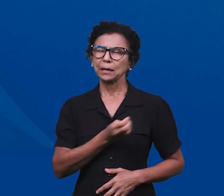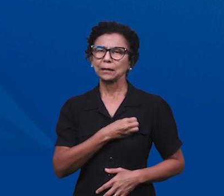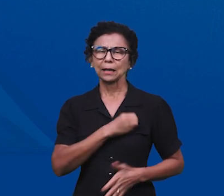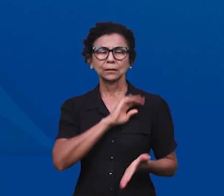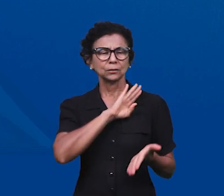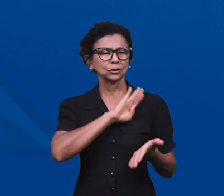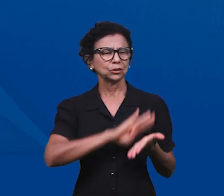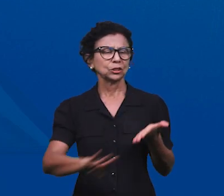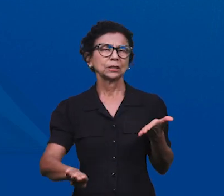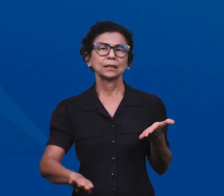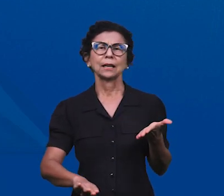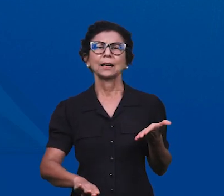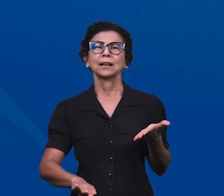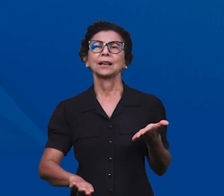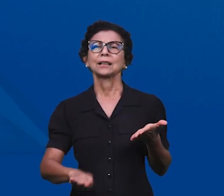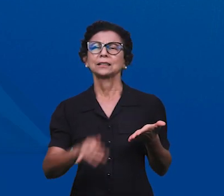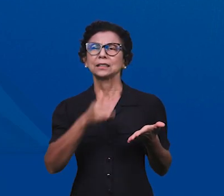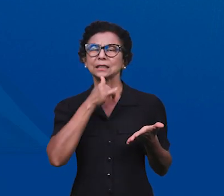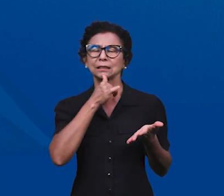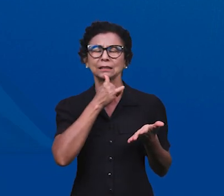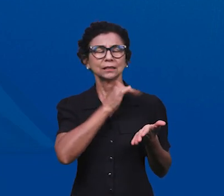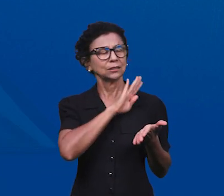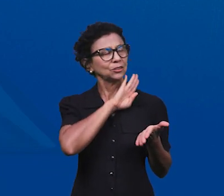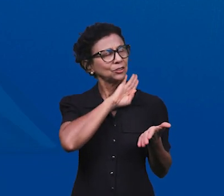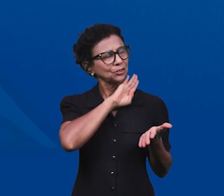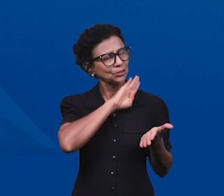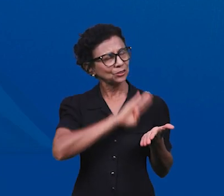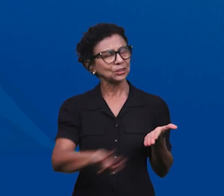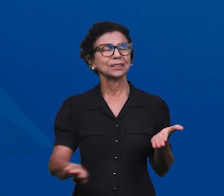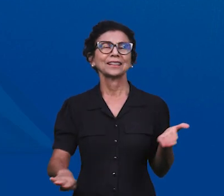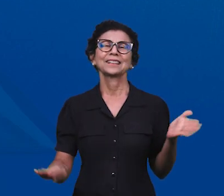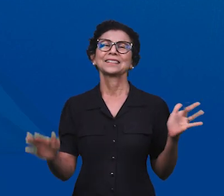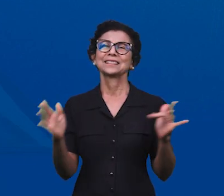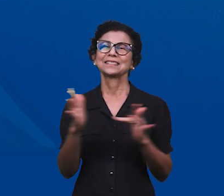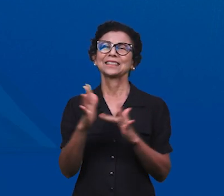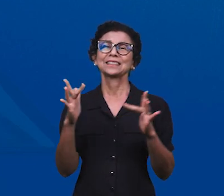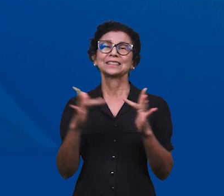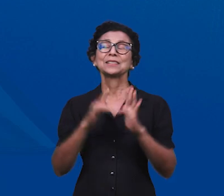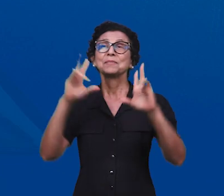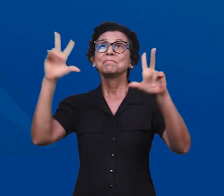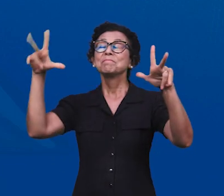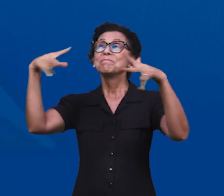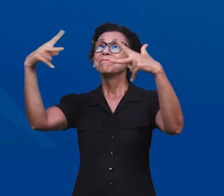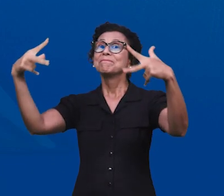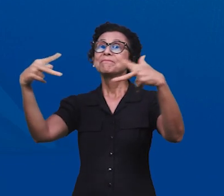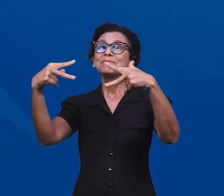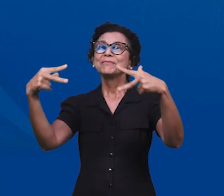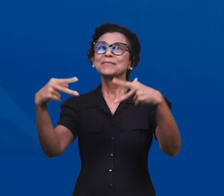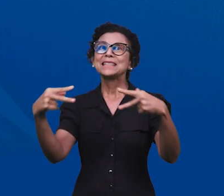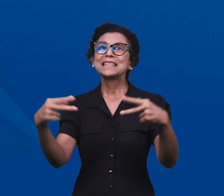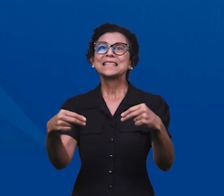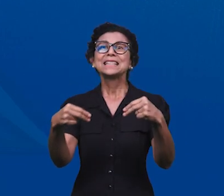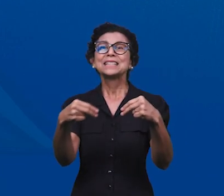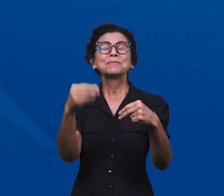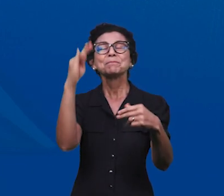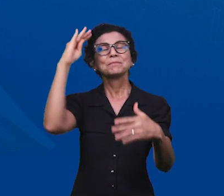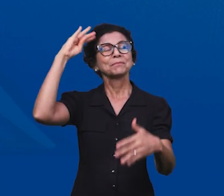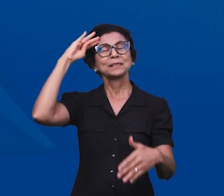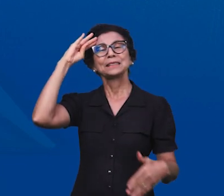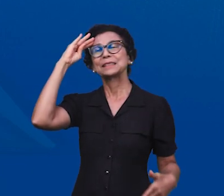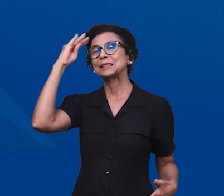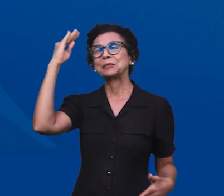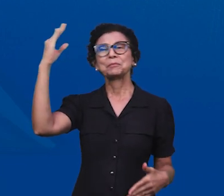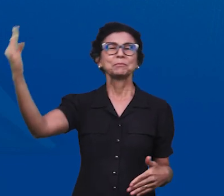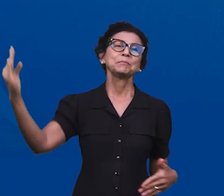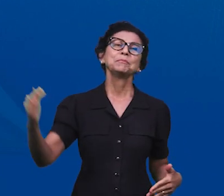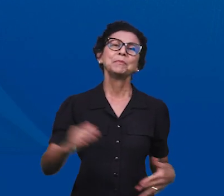a tristeza e o pecado das nossas vidas. Jesus é o maior presente. Vamos deixar a